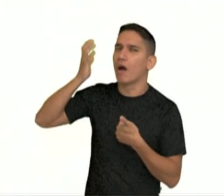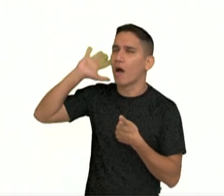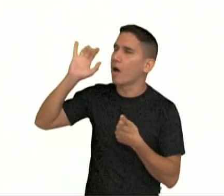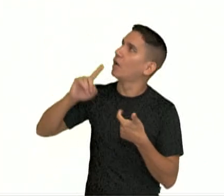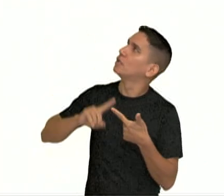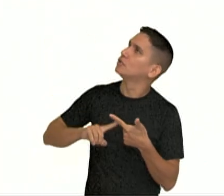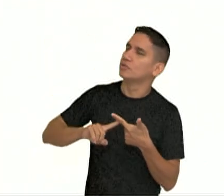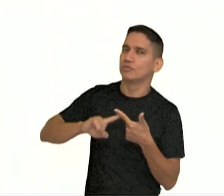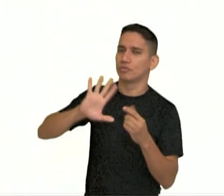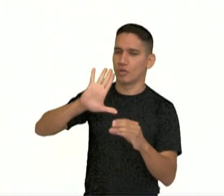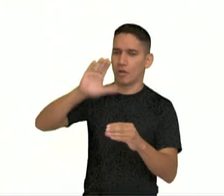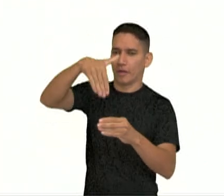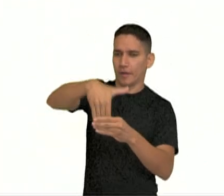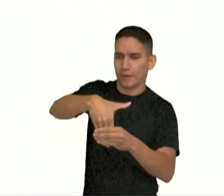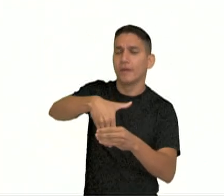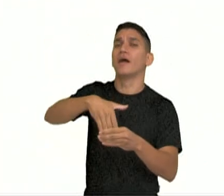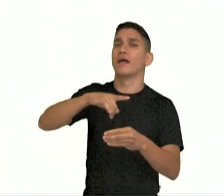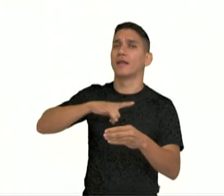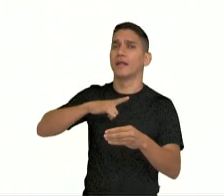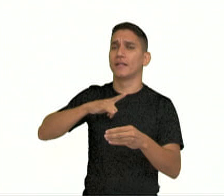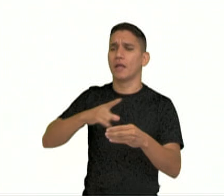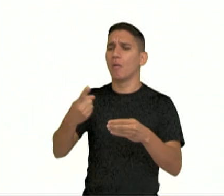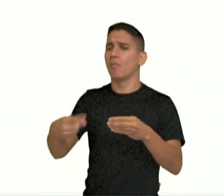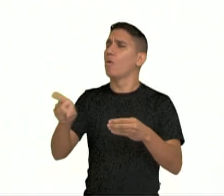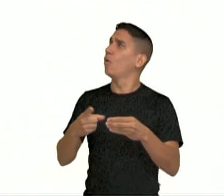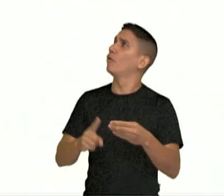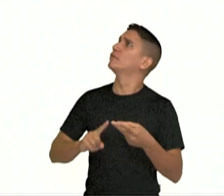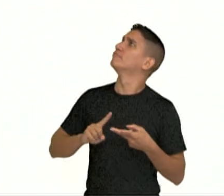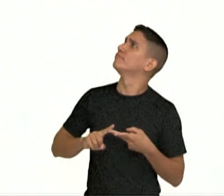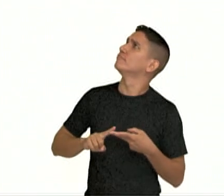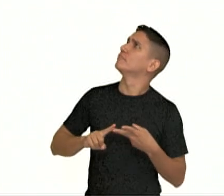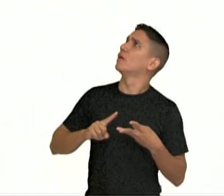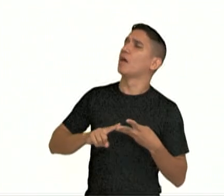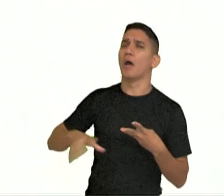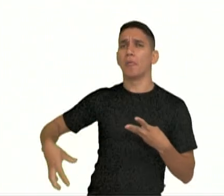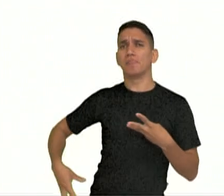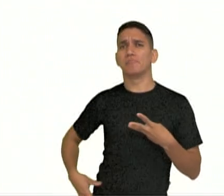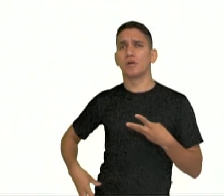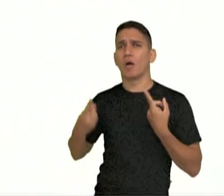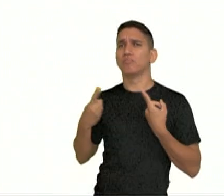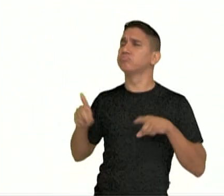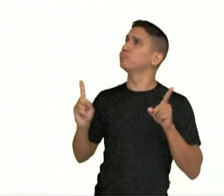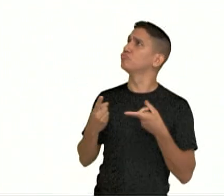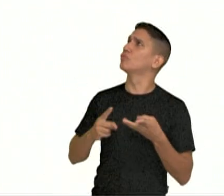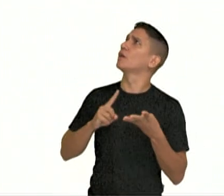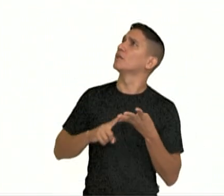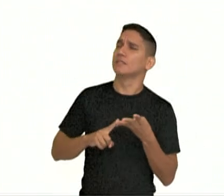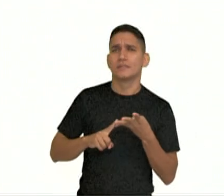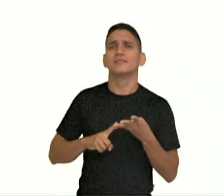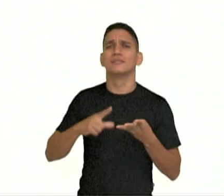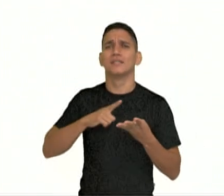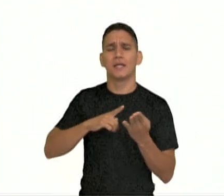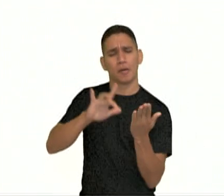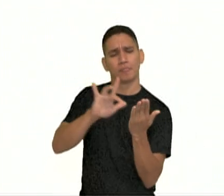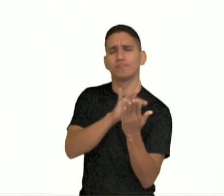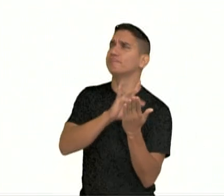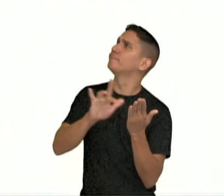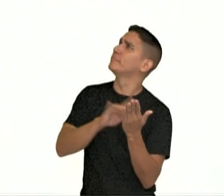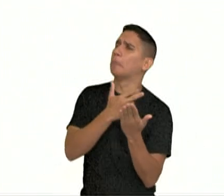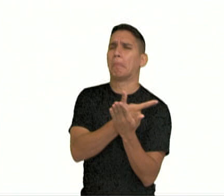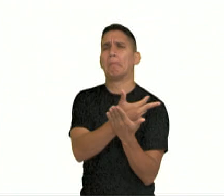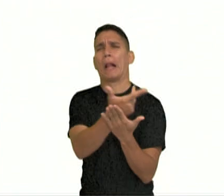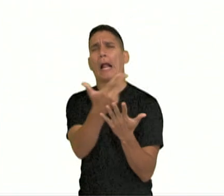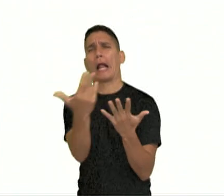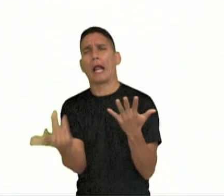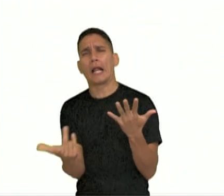toca-fitas, Discman, Walkman, iPod, caixas de som, Bluetooth. Você